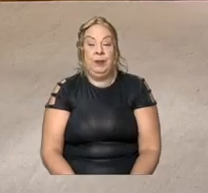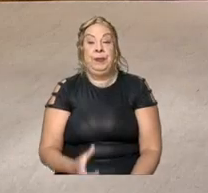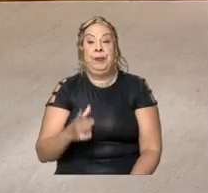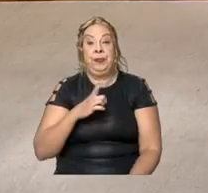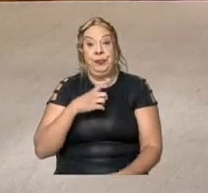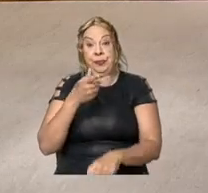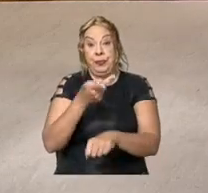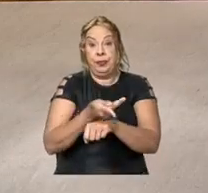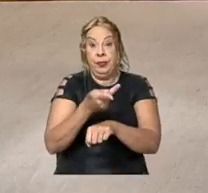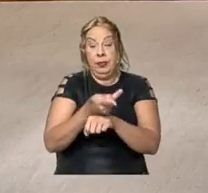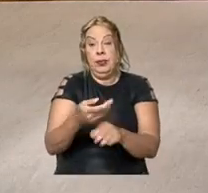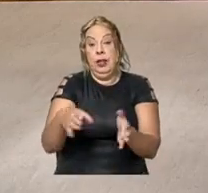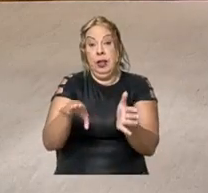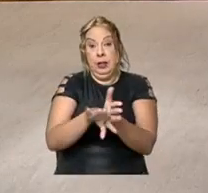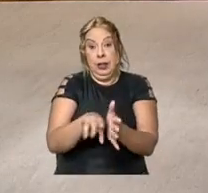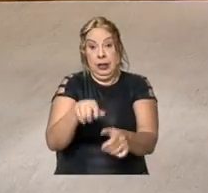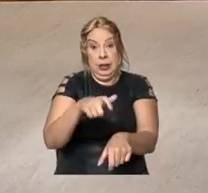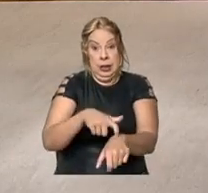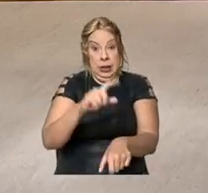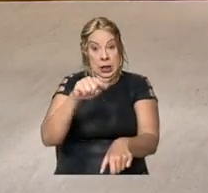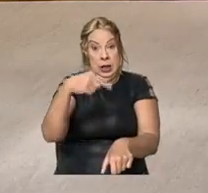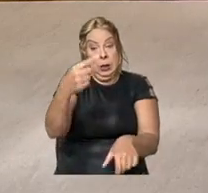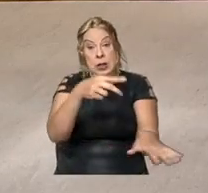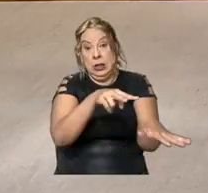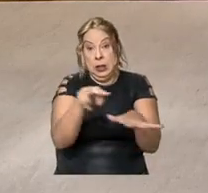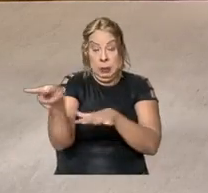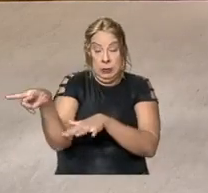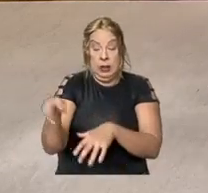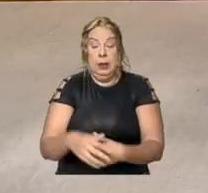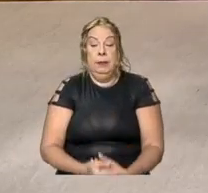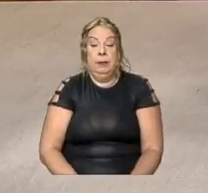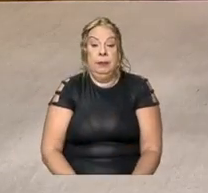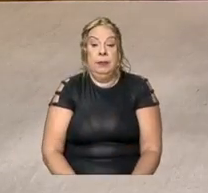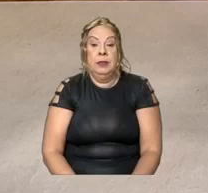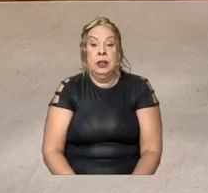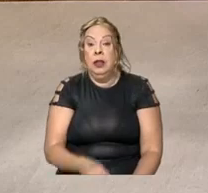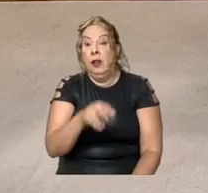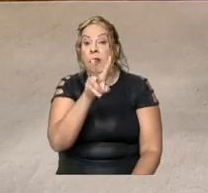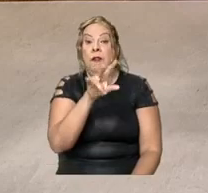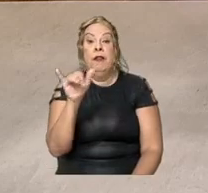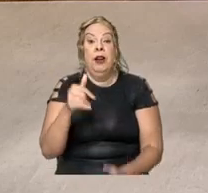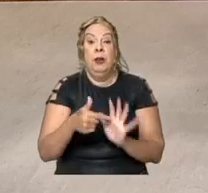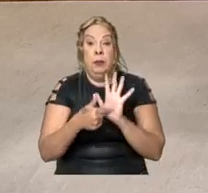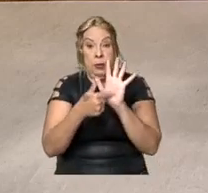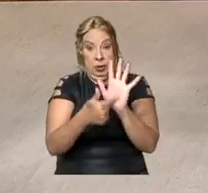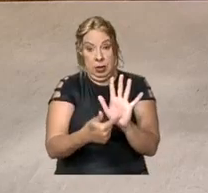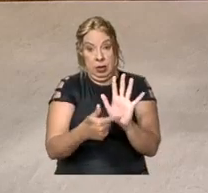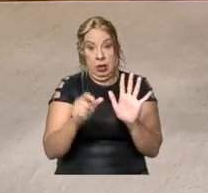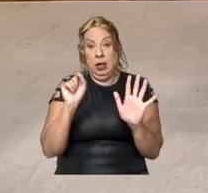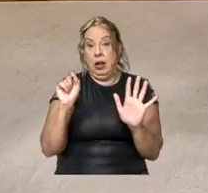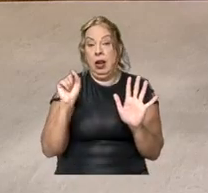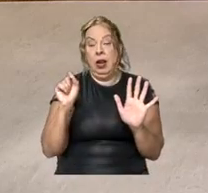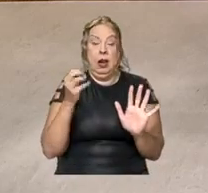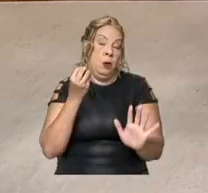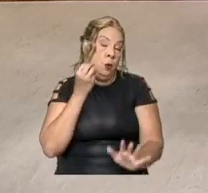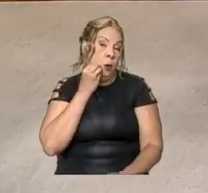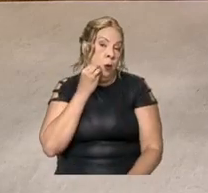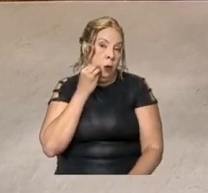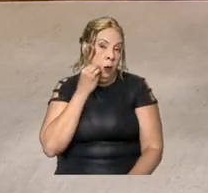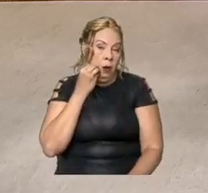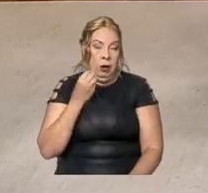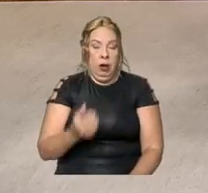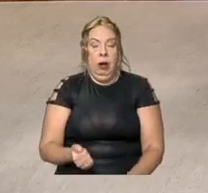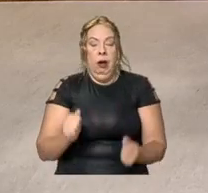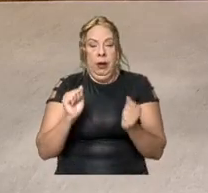ó, tem uma super premiação chegando aí na próxima semana. E quem é que vai mostrar pra gente quem teve a oportunidade de